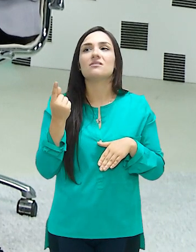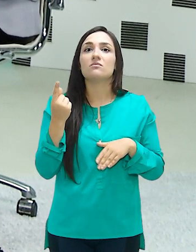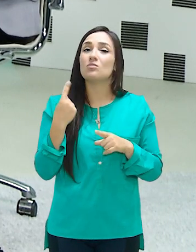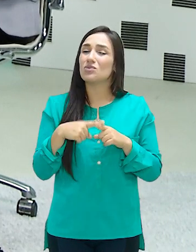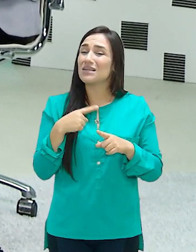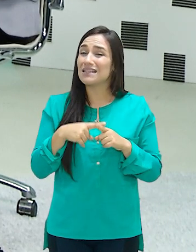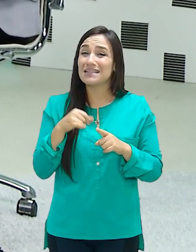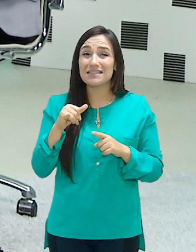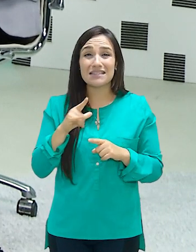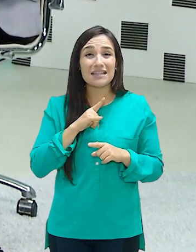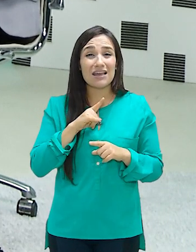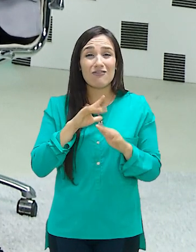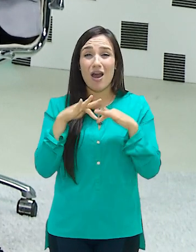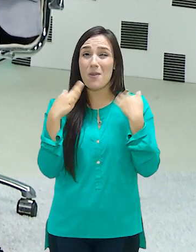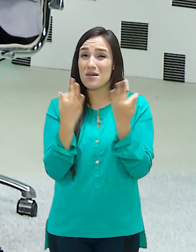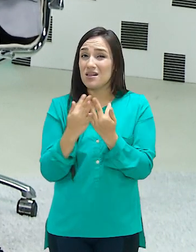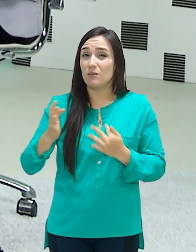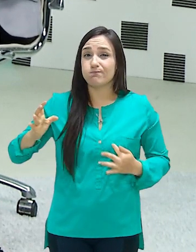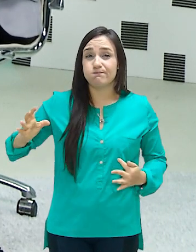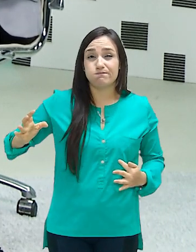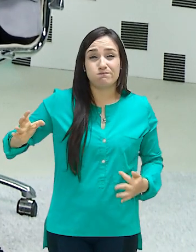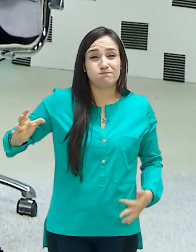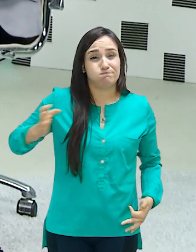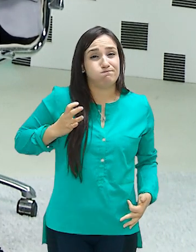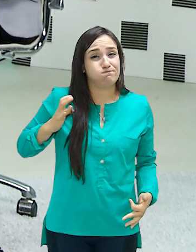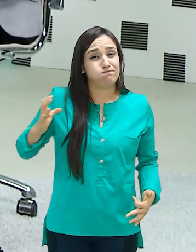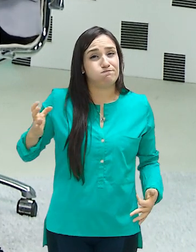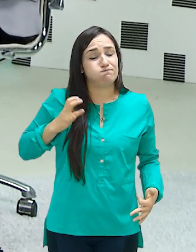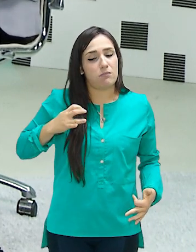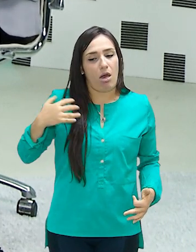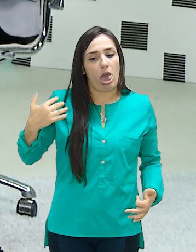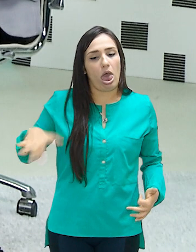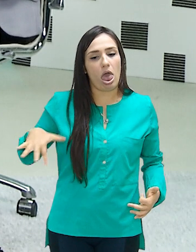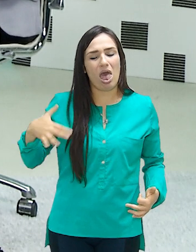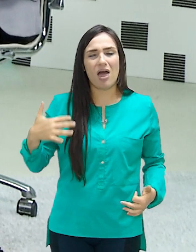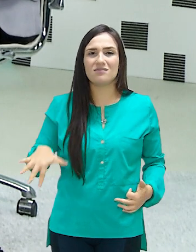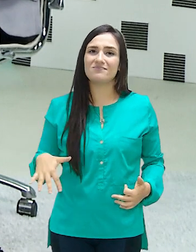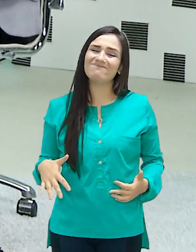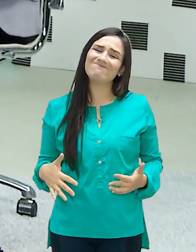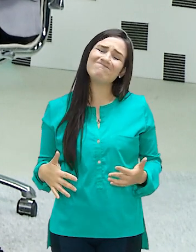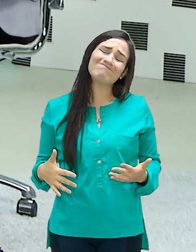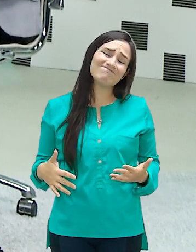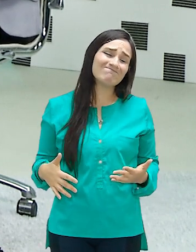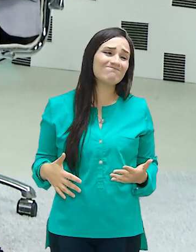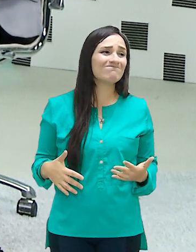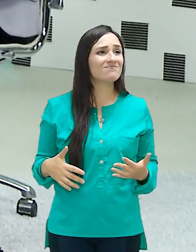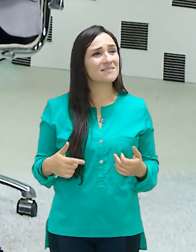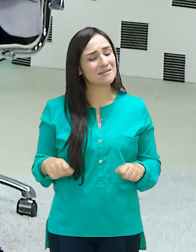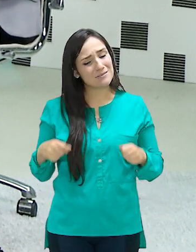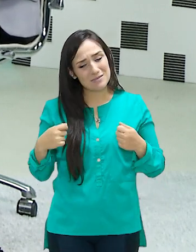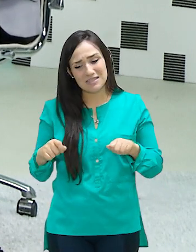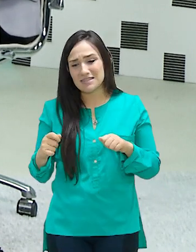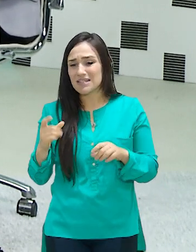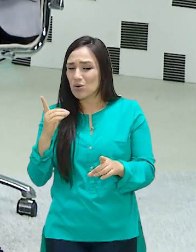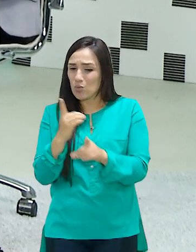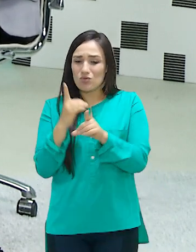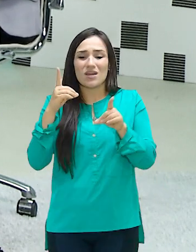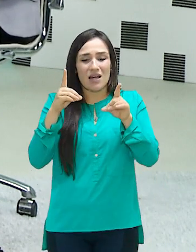porque quando tem assim um poder aquisitivo bom, muitas vezes a gente precisa trazer esse neutro